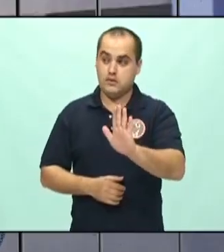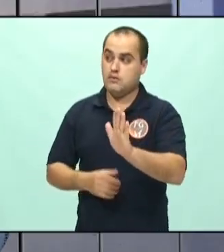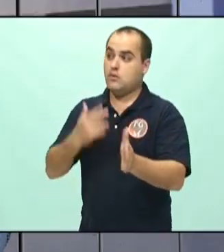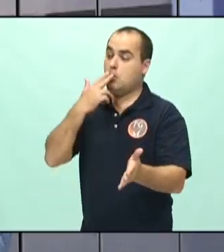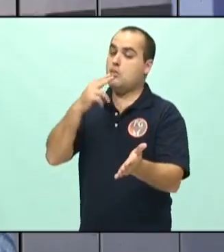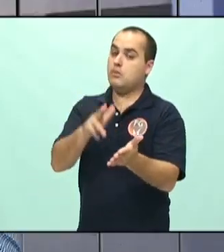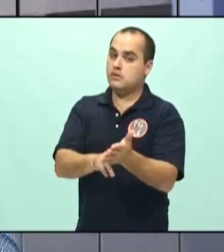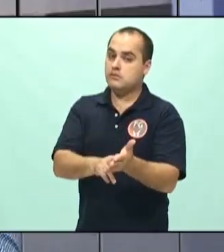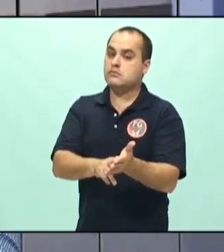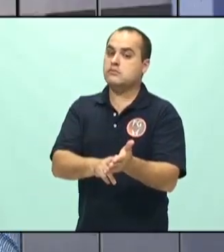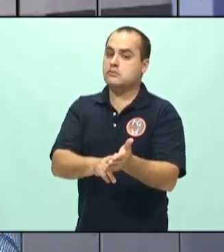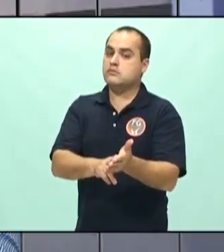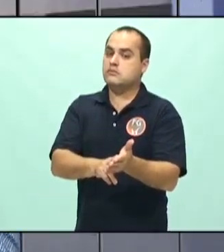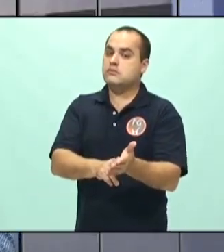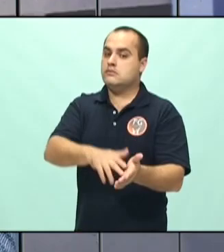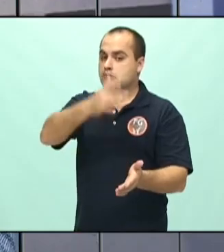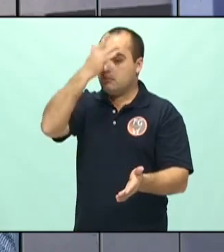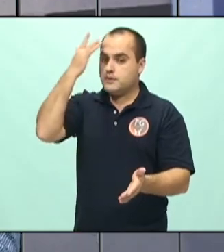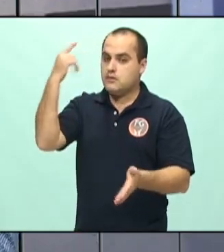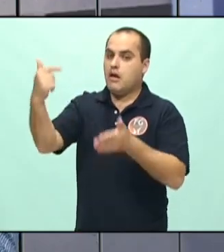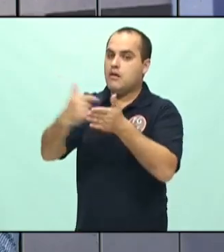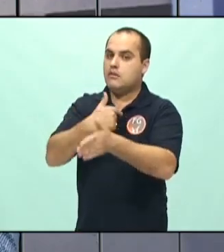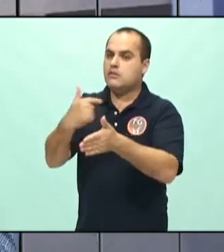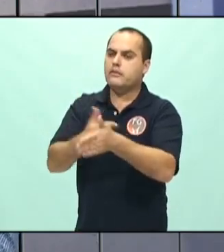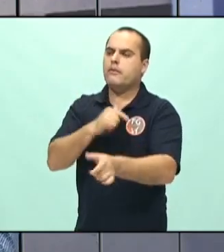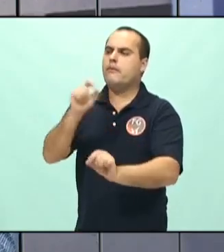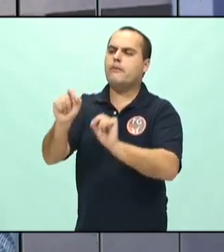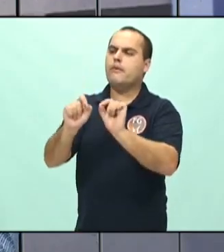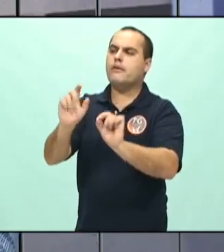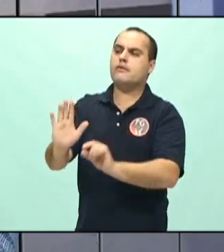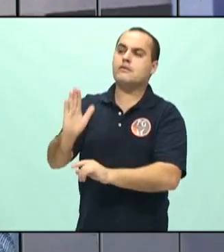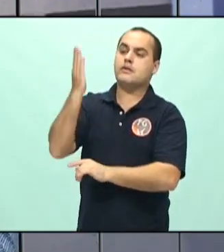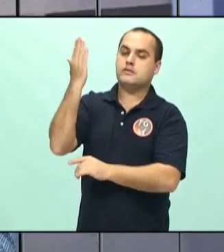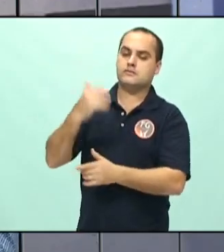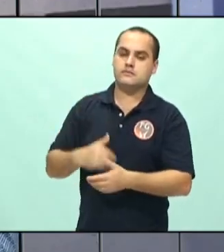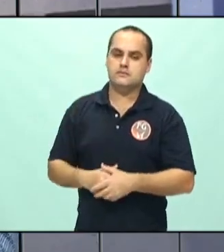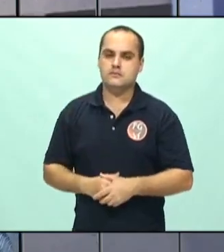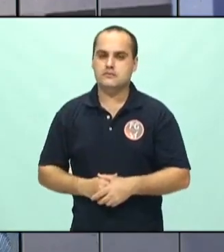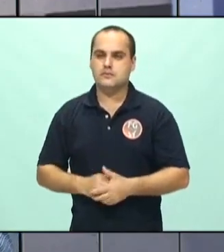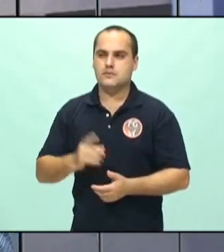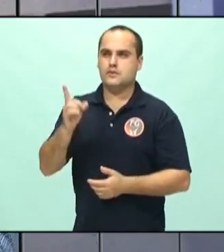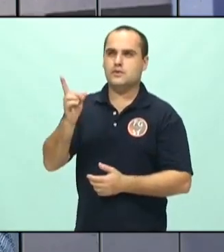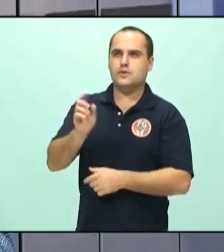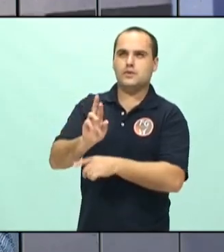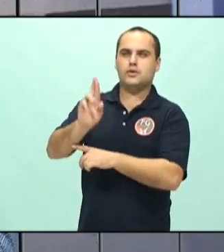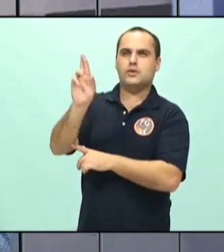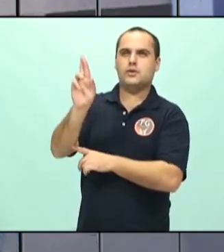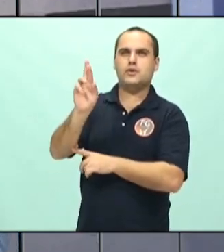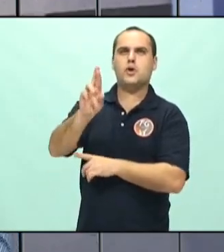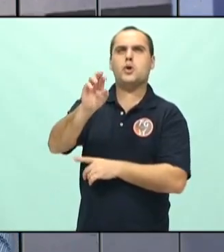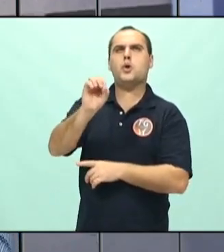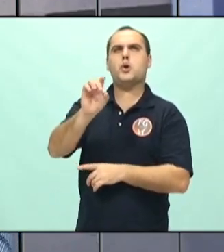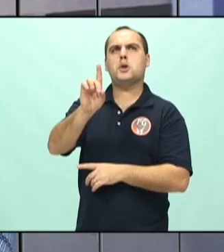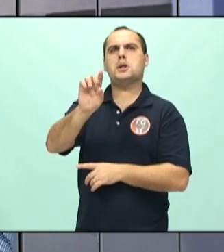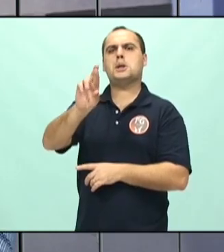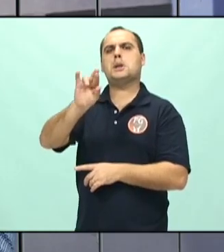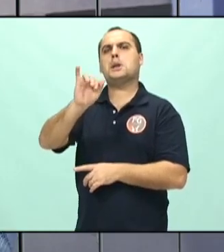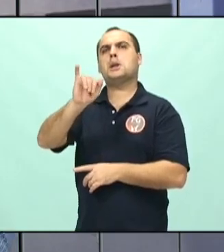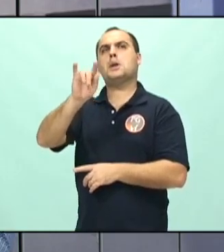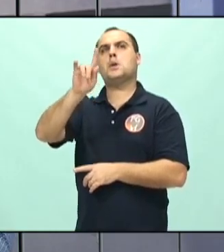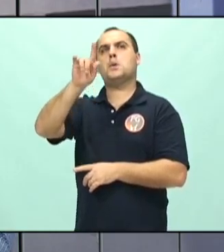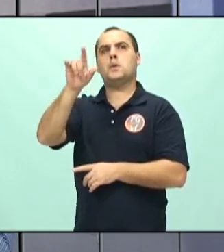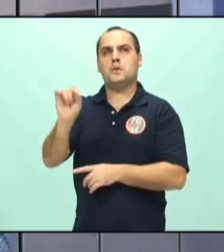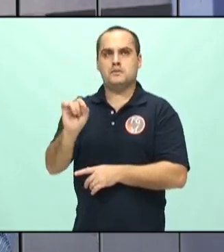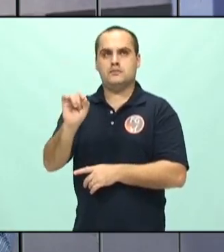também fui perguntado por o que vai ser feito até por um doutor doutor rodrigo tive lá